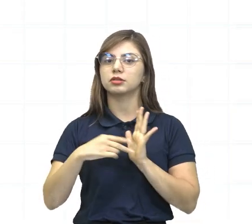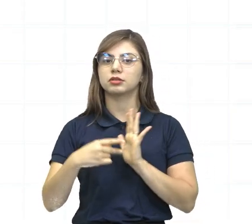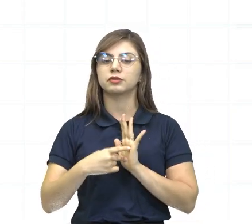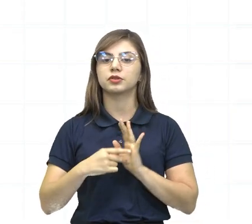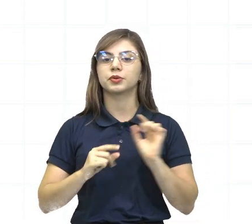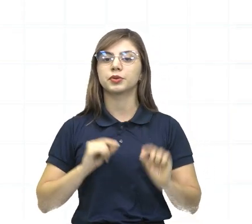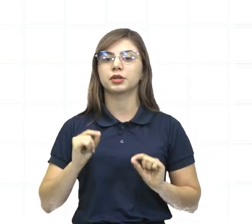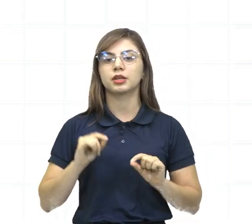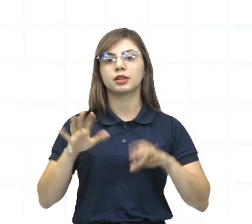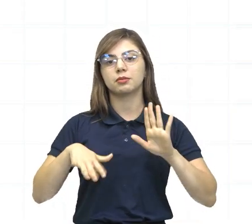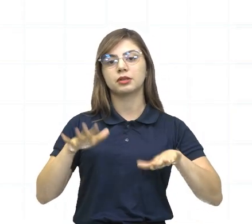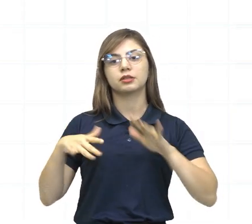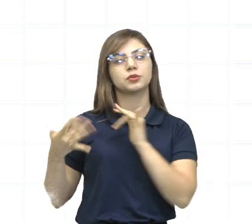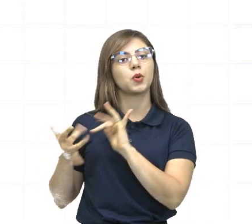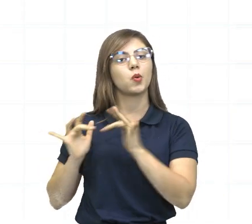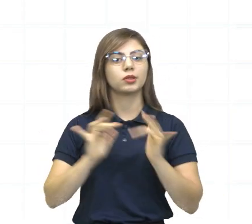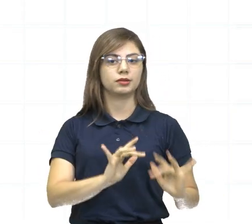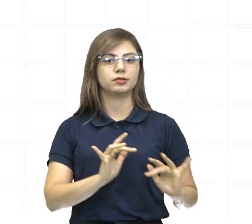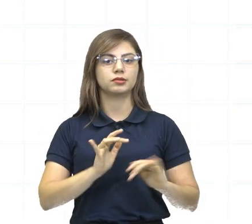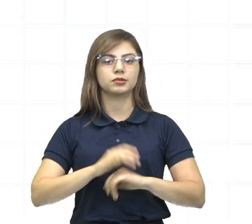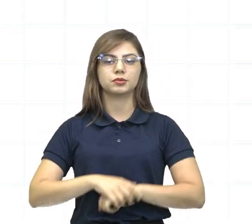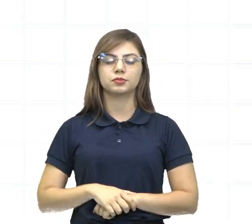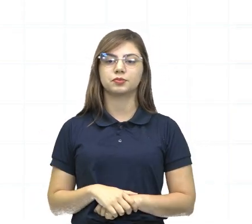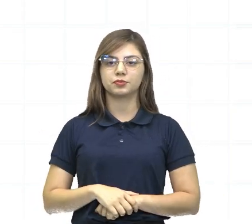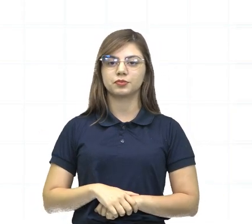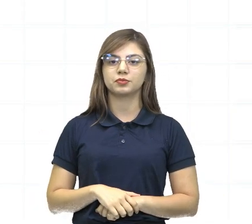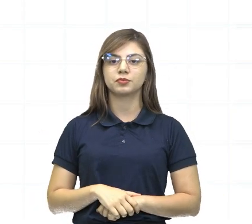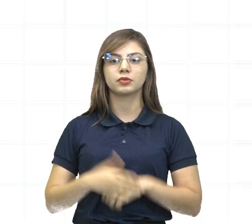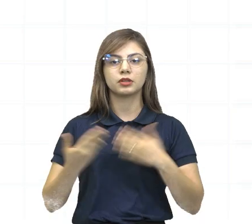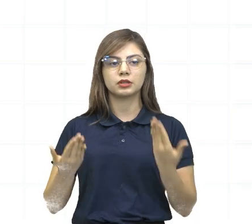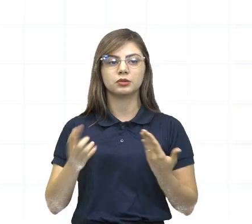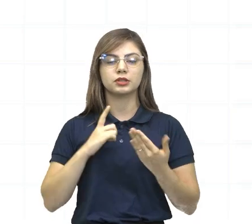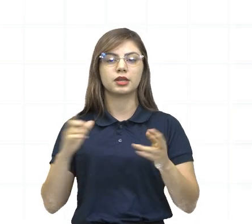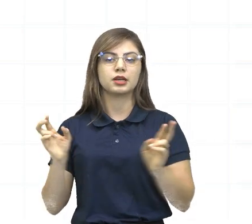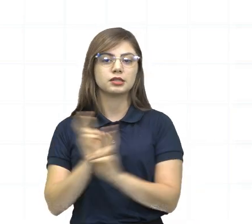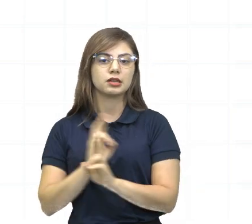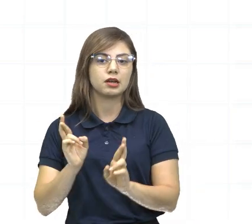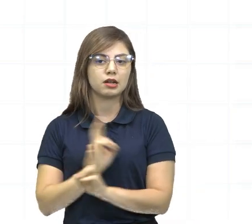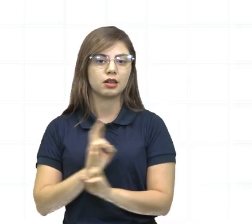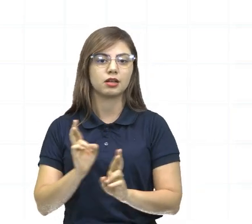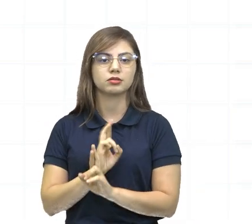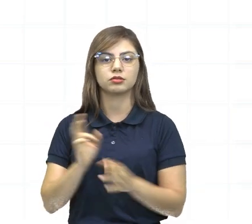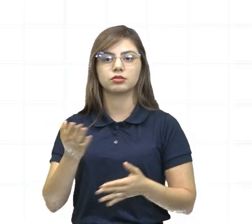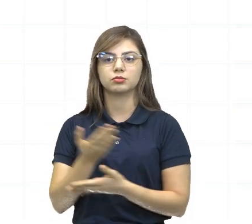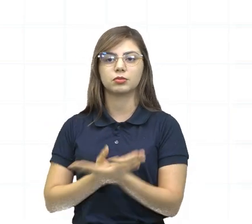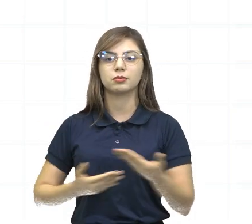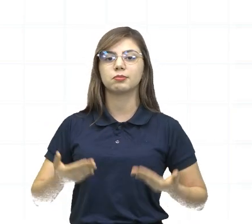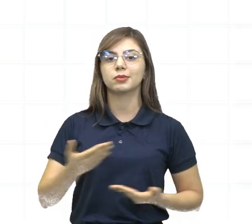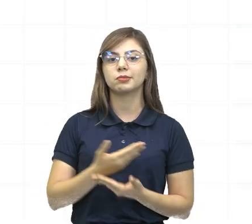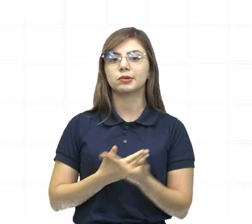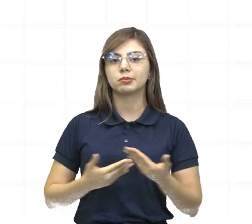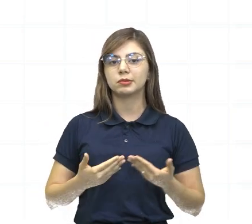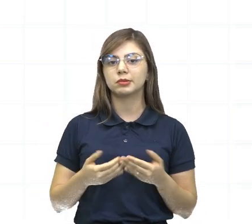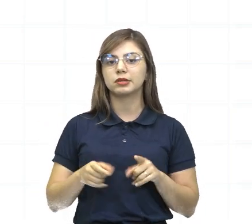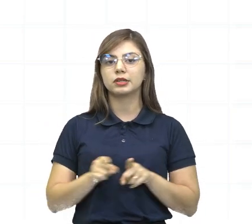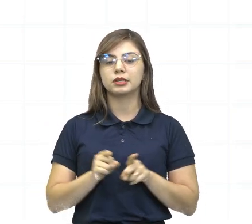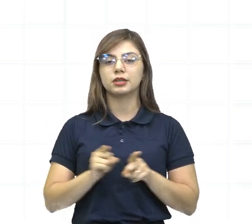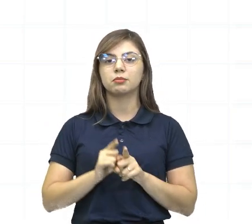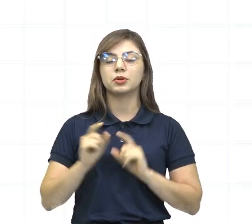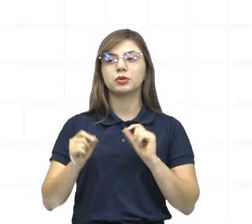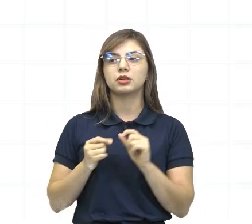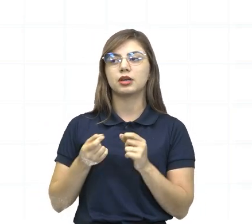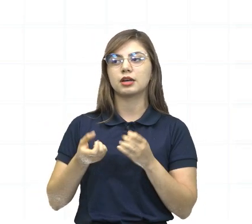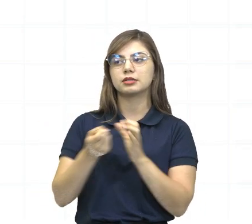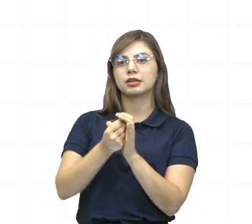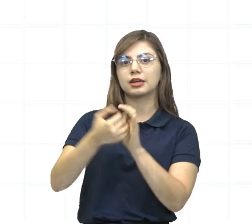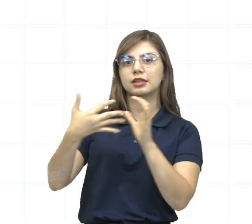do contexto. Relationships, né, que são as relações. Non-verbal cues, né, que são as pistas não verbais. Aí eu